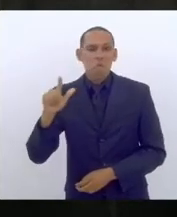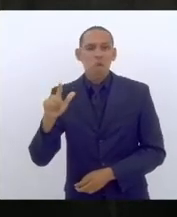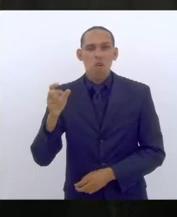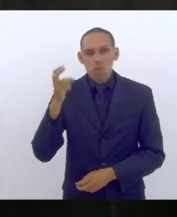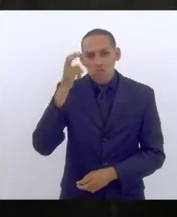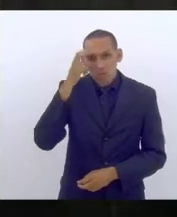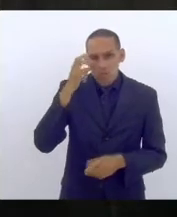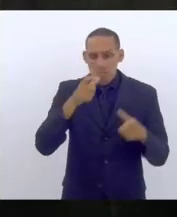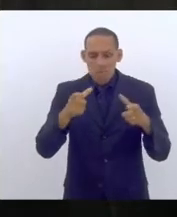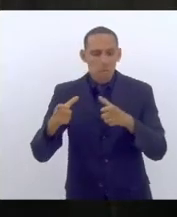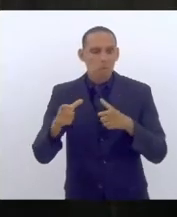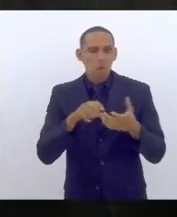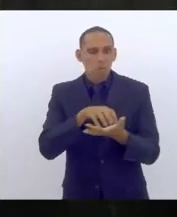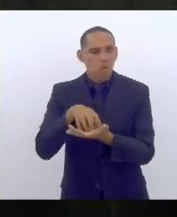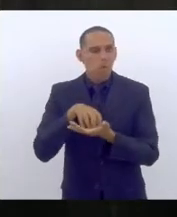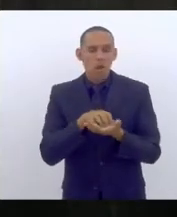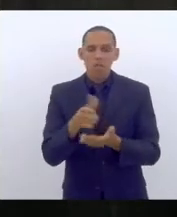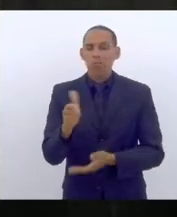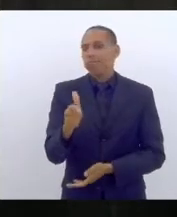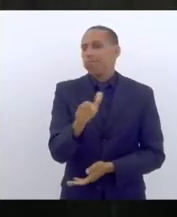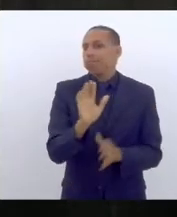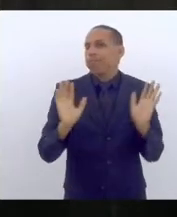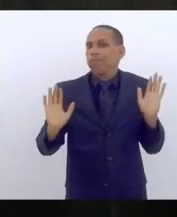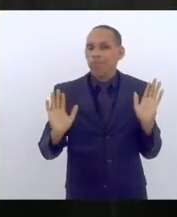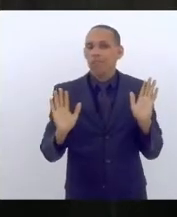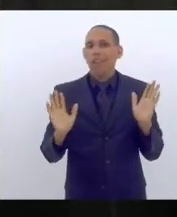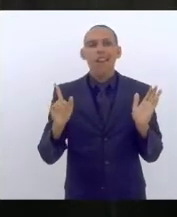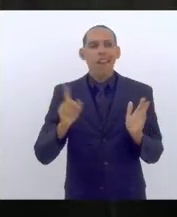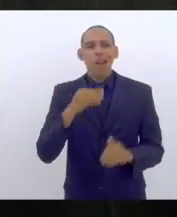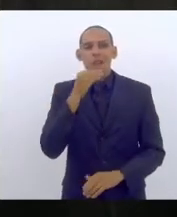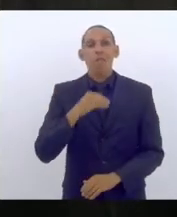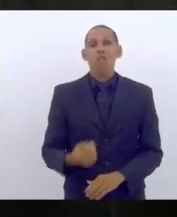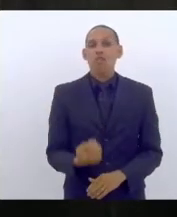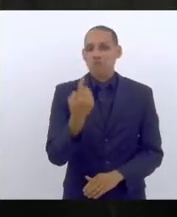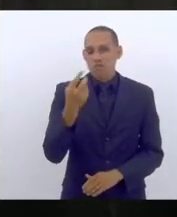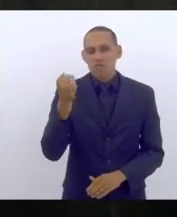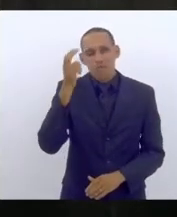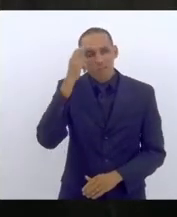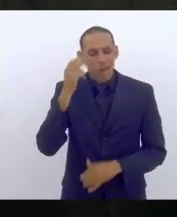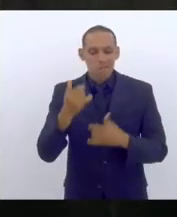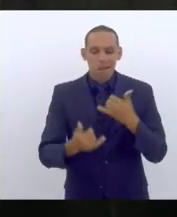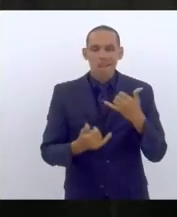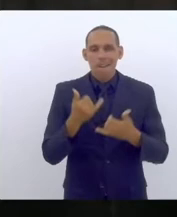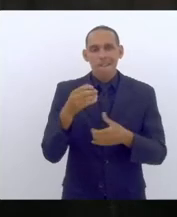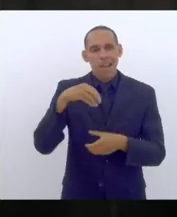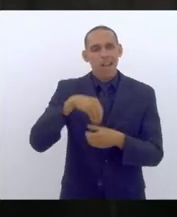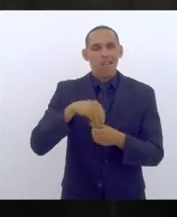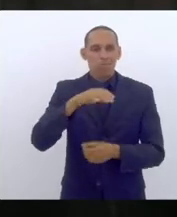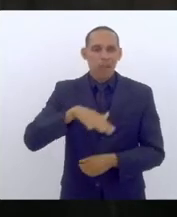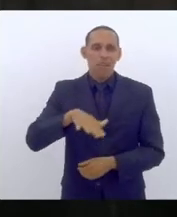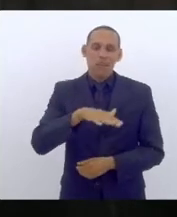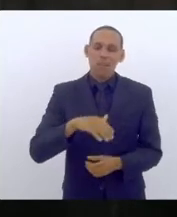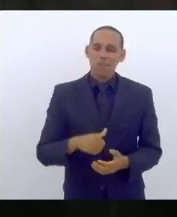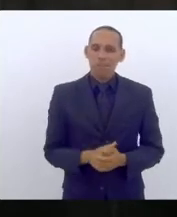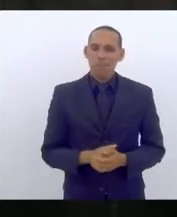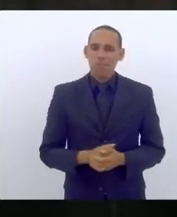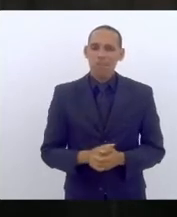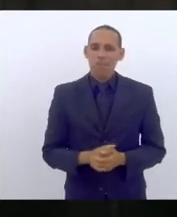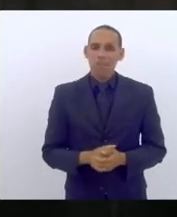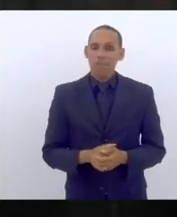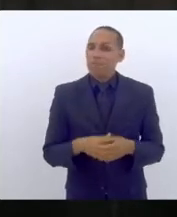cultural e aquela é a única oportunidade de cultura e dos territórios então